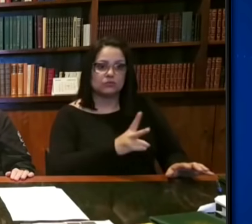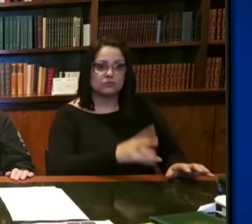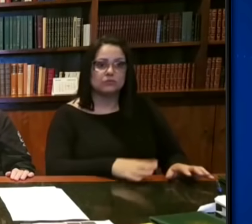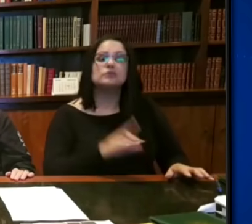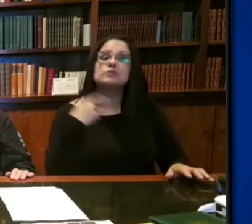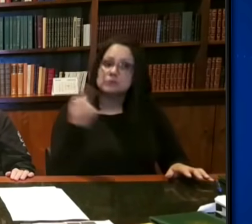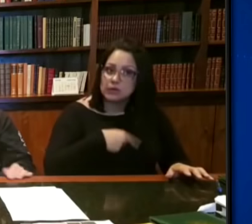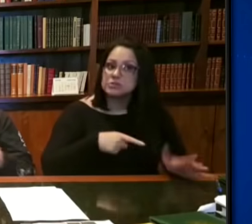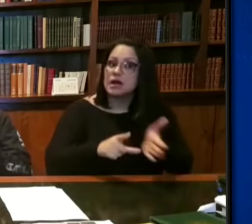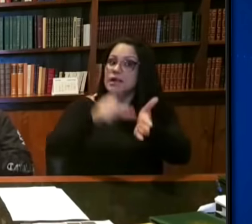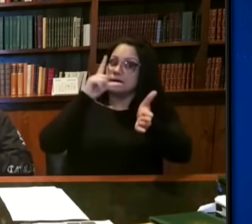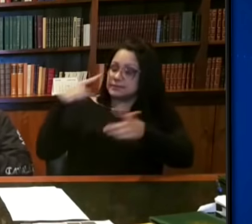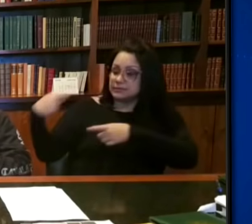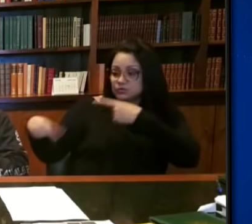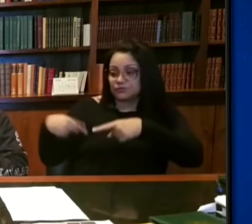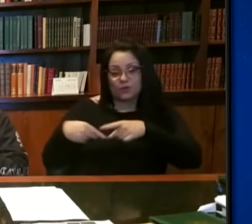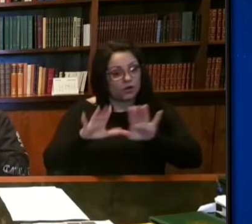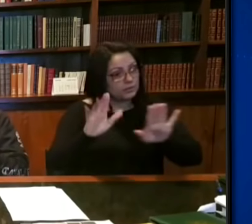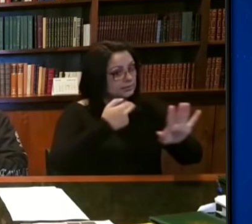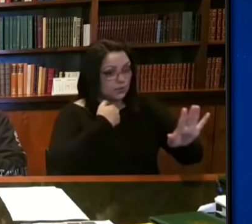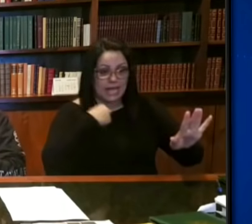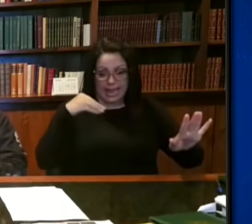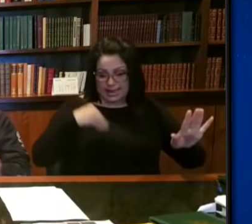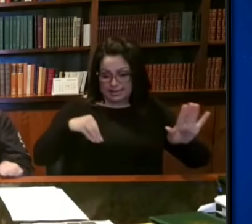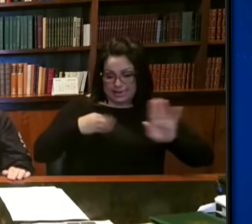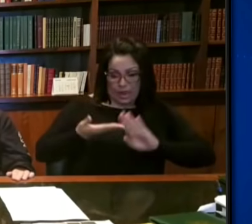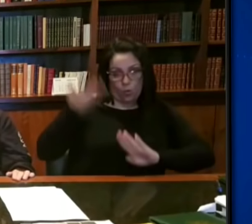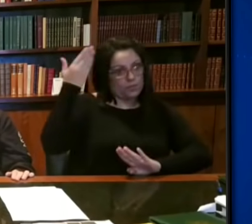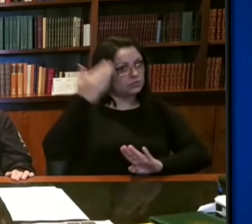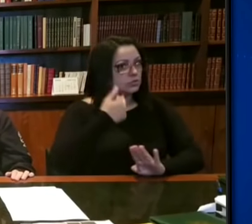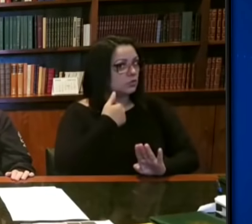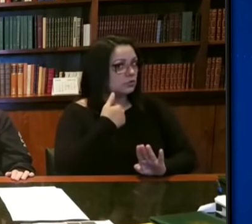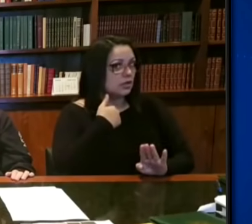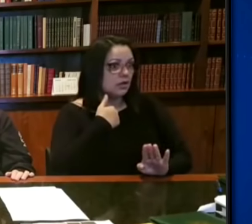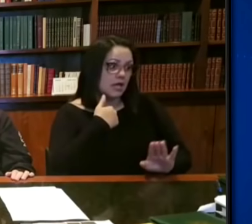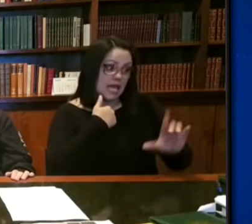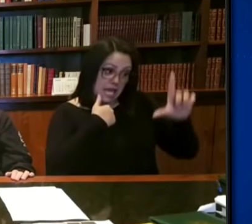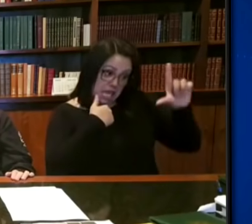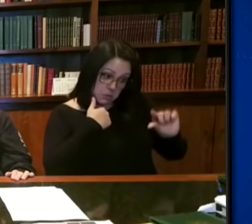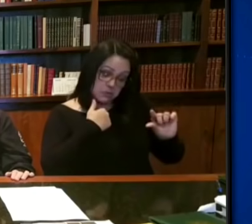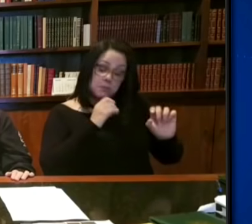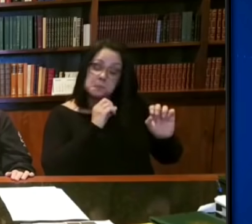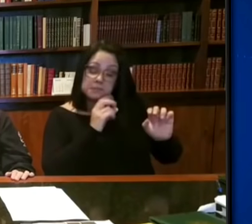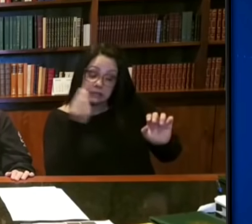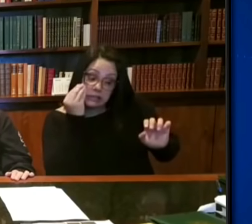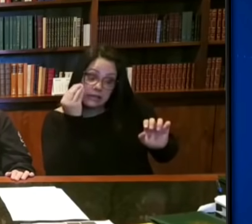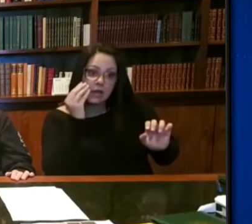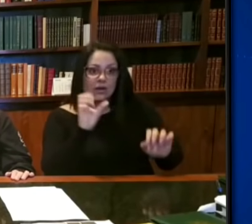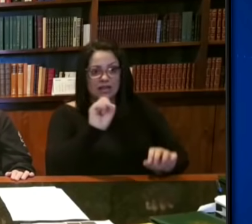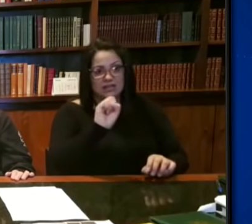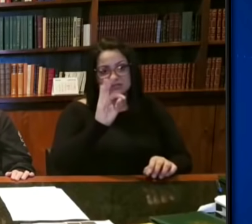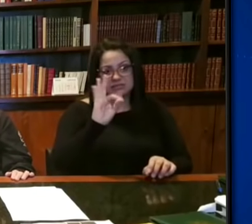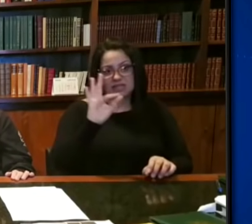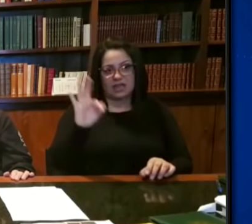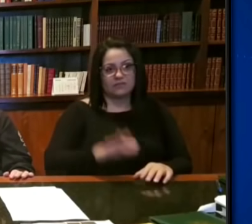antes, nós falamos: olha, não dá para dar aumento. Pode até não reduzir, mas não pode dar aumento. Aí o Supremo veio agora e falou